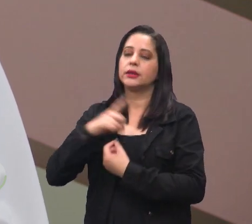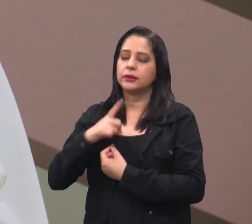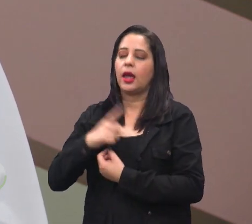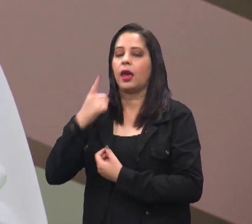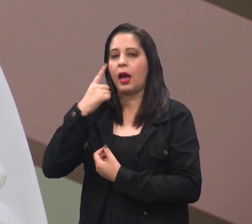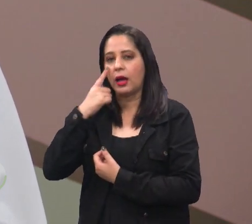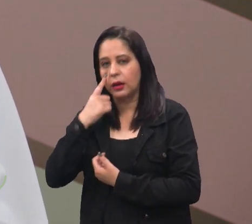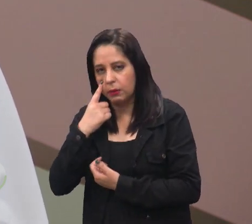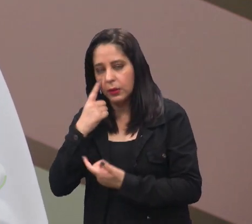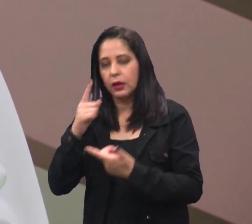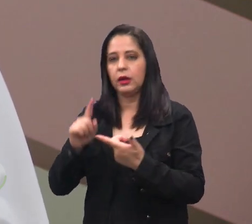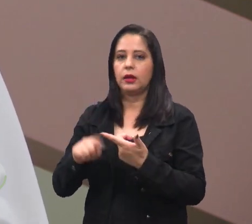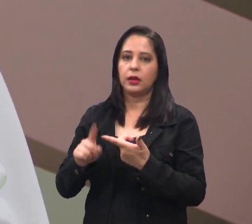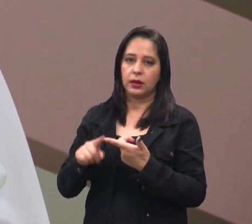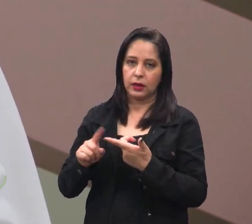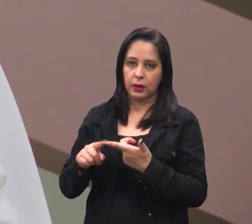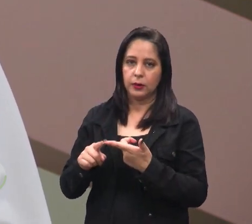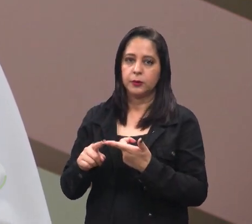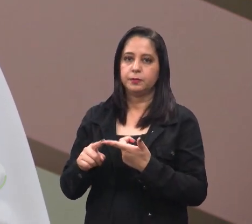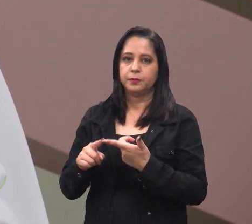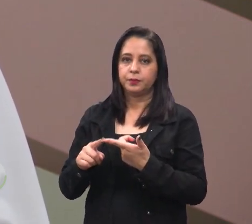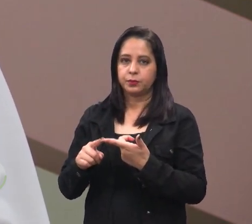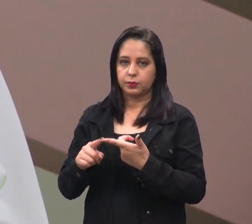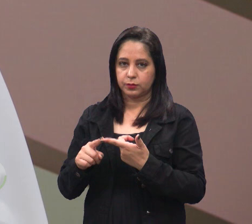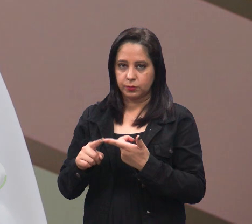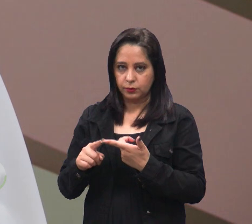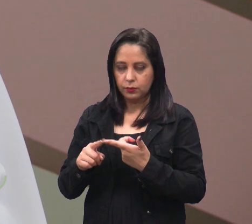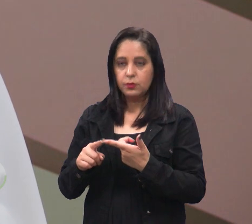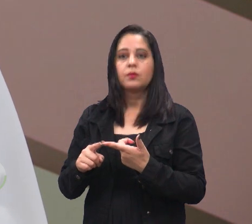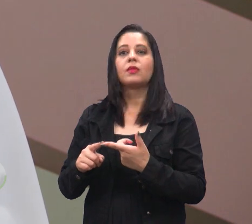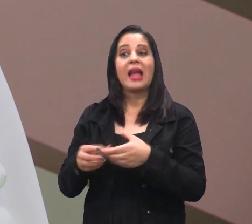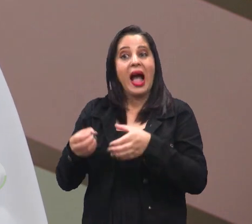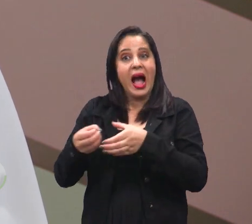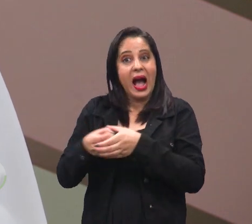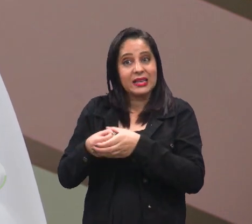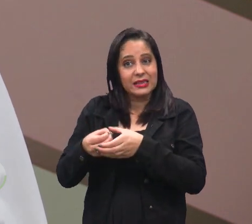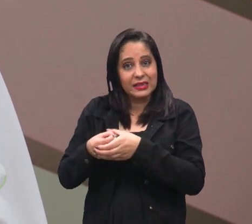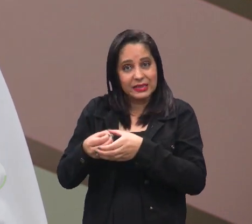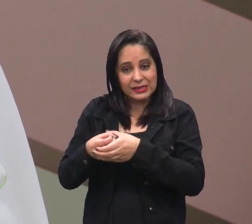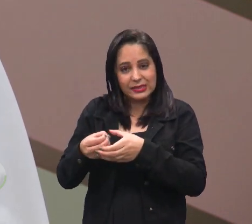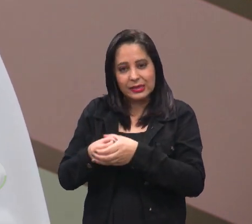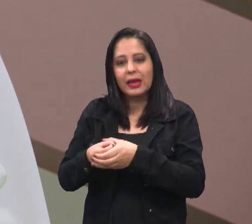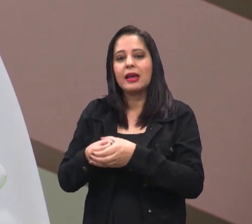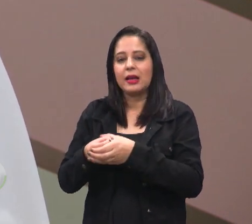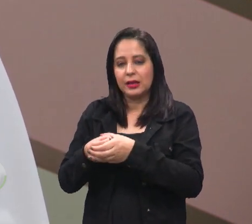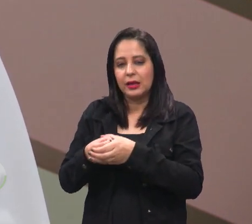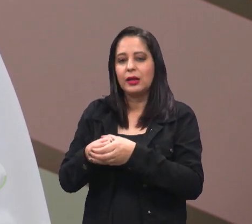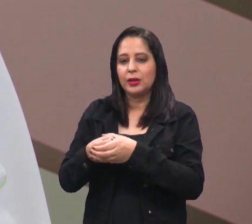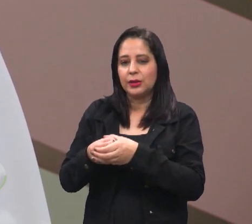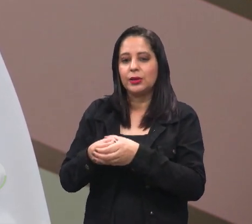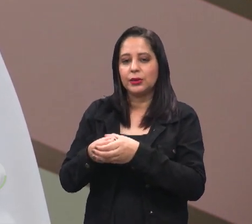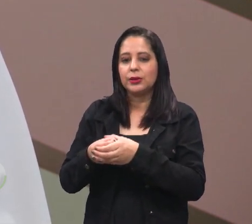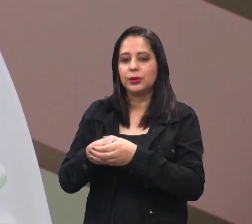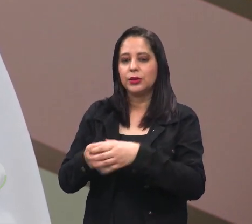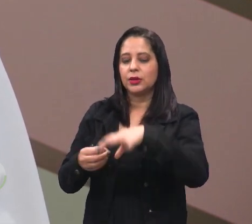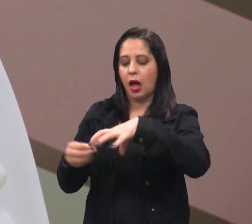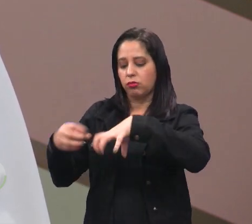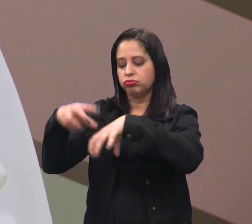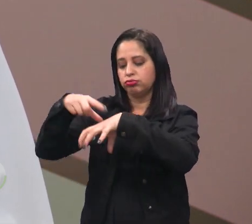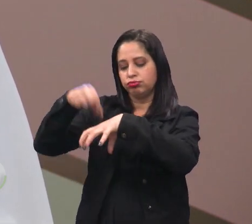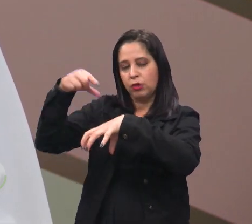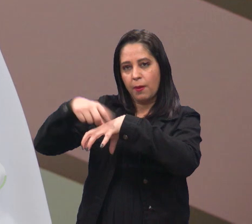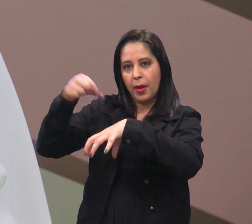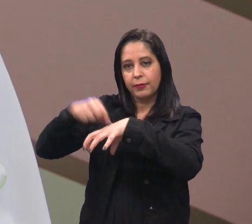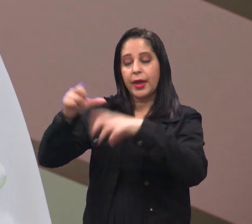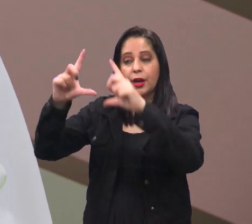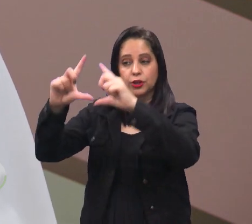vai ter aumento ou redução do número das células de defesa, que são os leucócitos, e, em geral, ele tem queda de plaquetas, principalmente